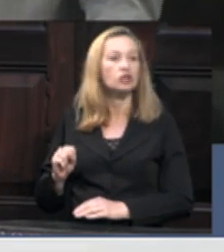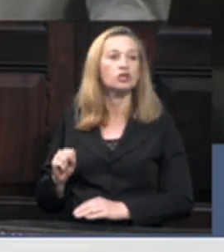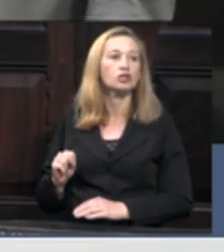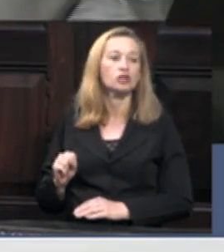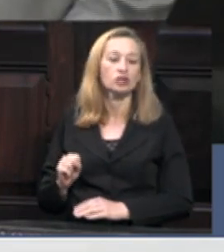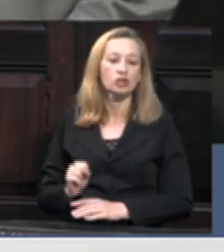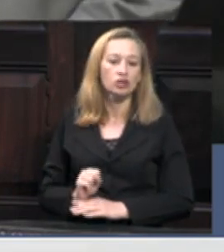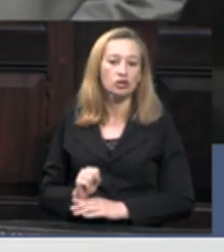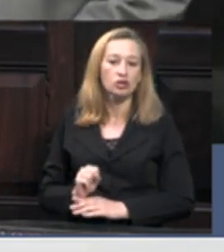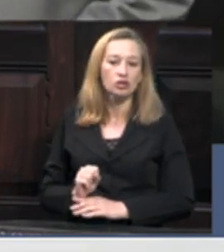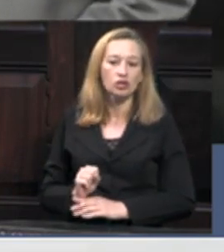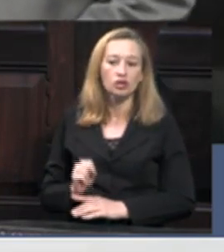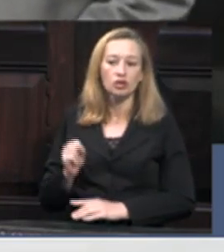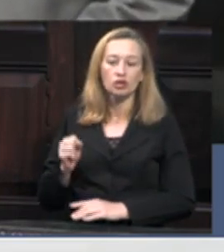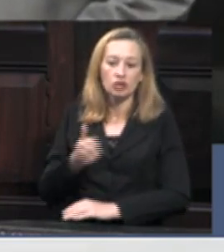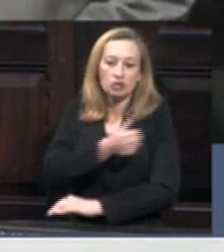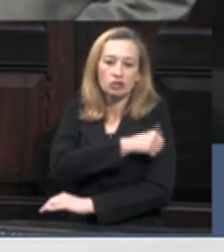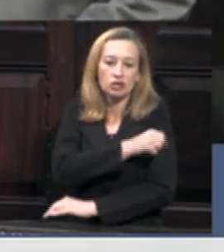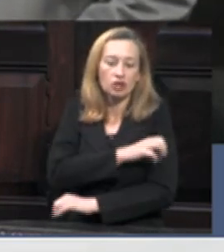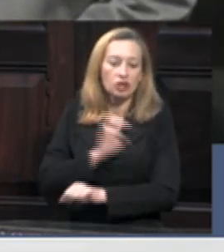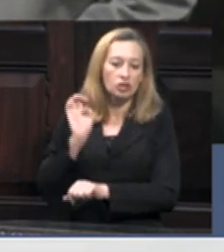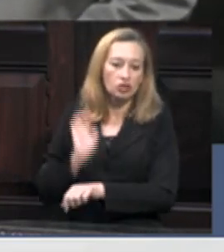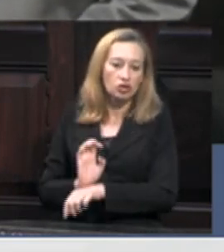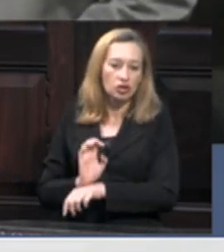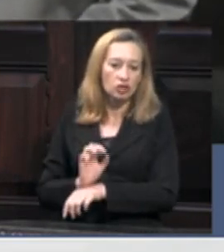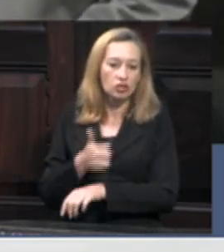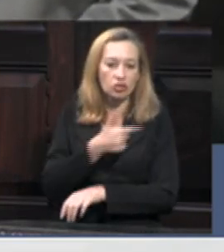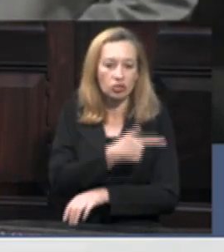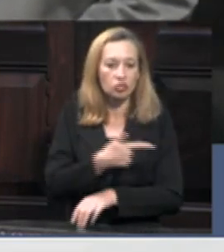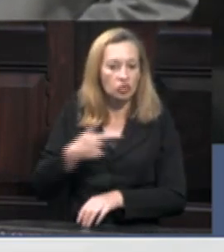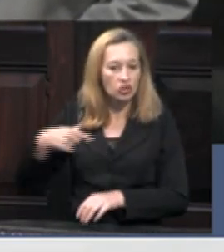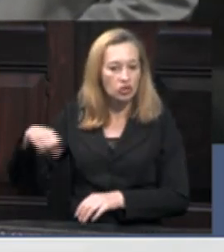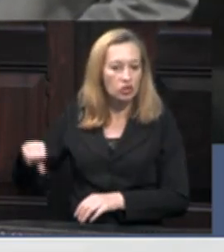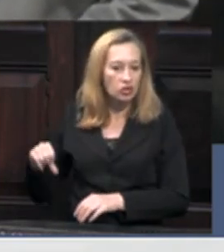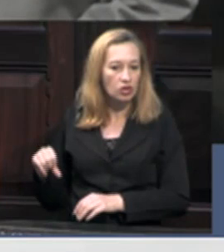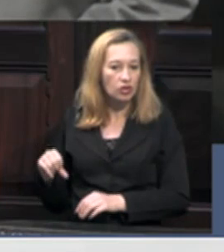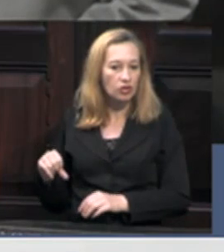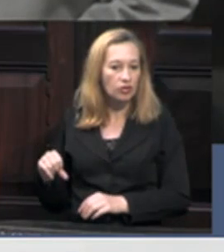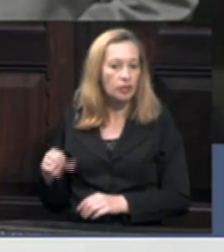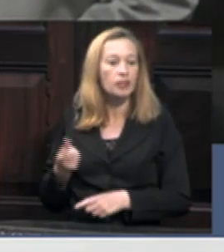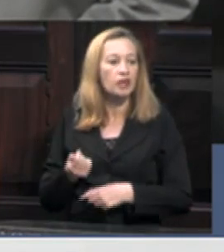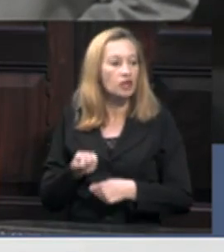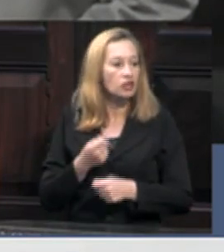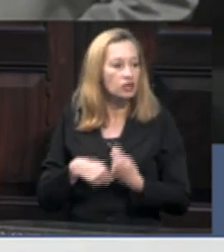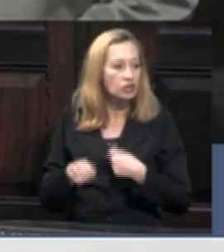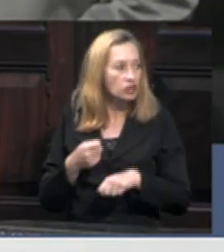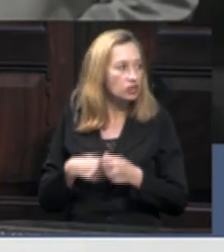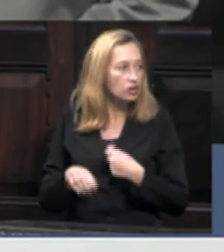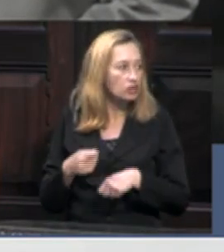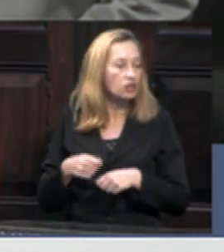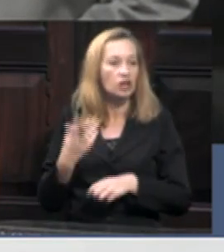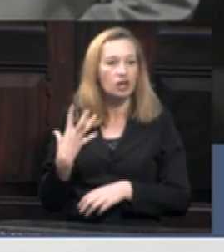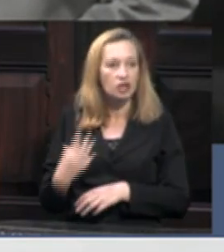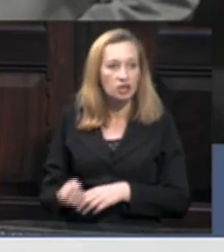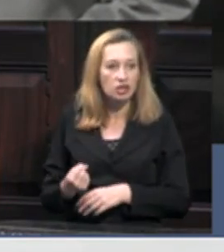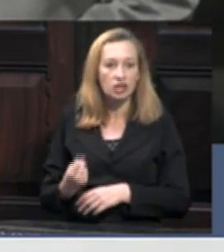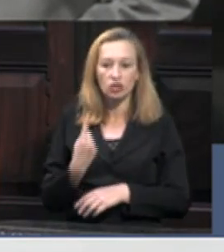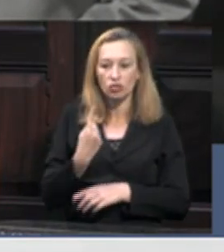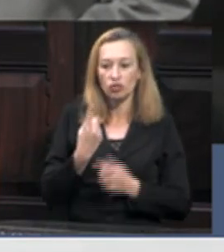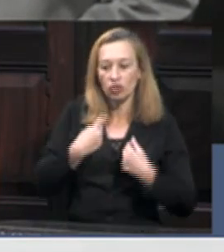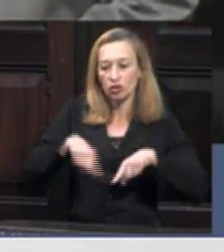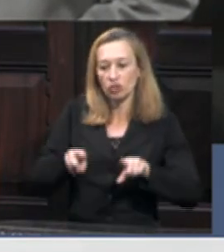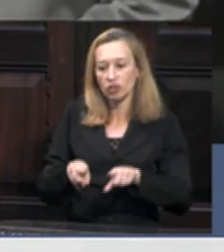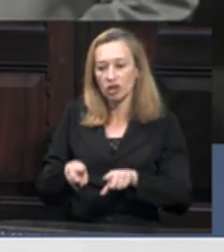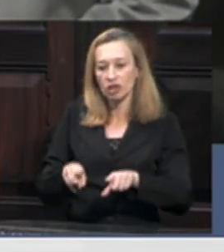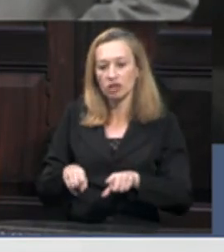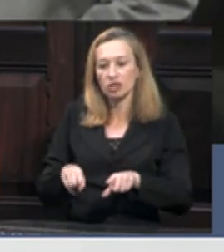receita e fixa a despesa do Estado do Rio de Janeiro para o exercício financeiro de 2019. Parecer da Comissão de Orçamento, Finanças, Fiscalização Financeira e Controle, favorável com voto contrário do deputado